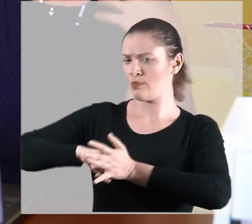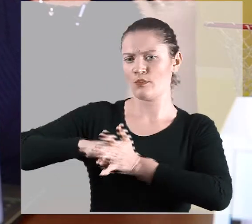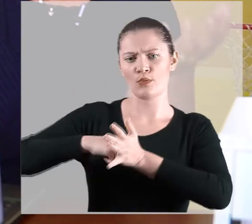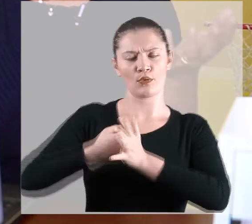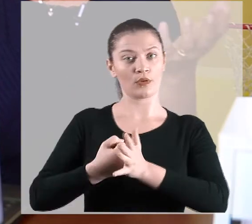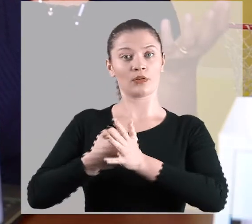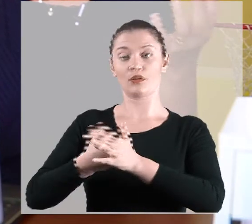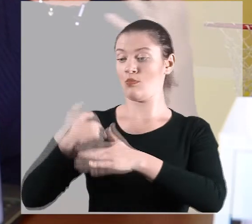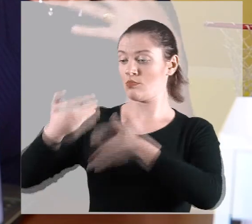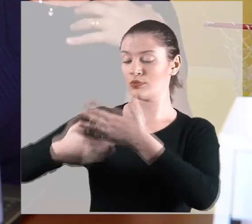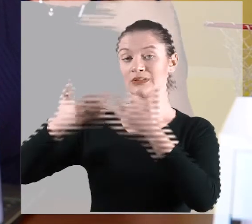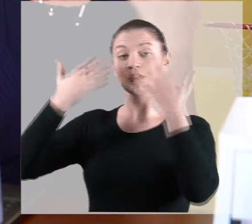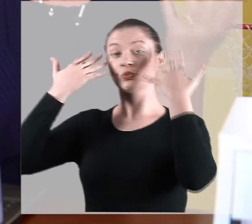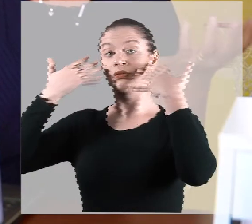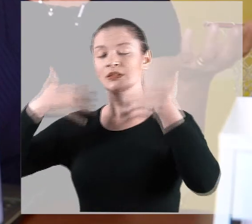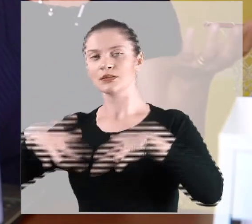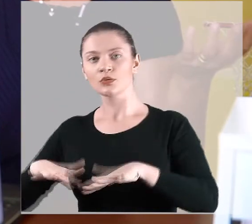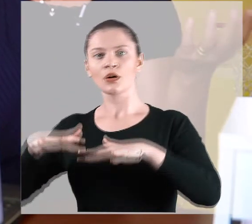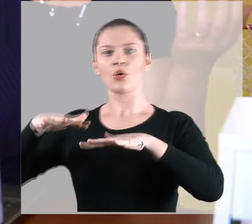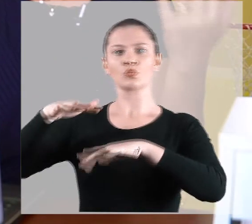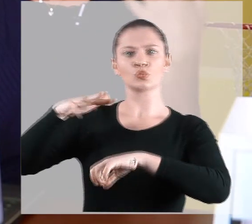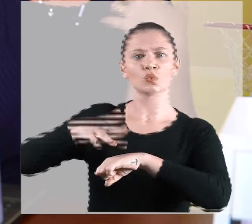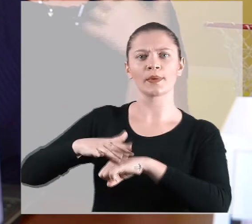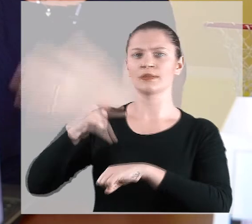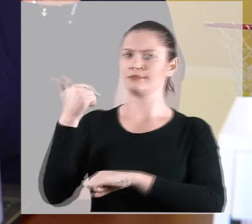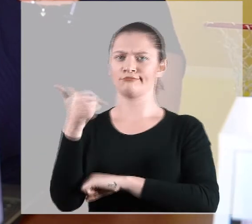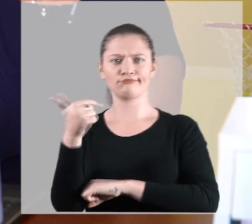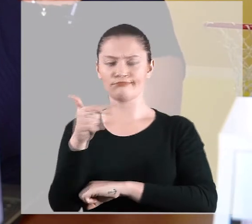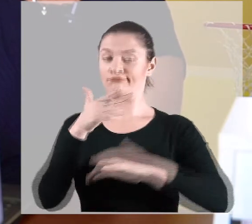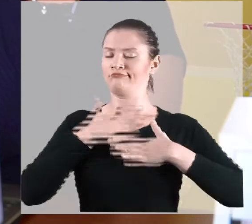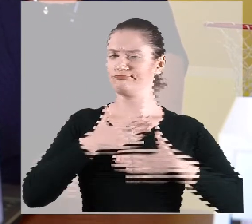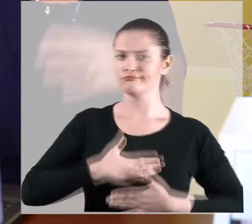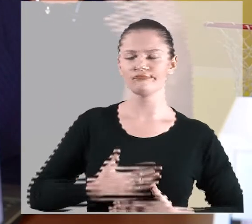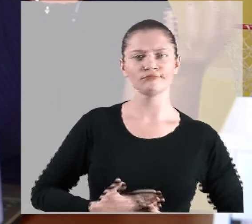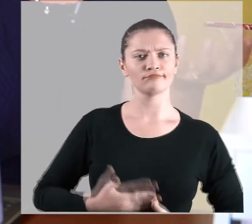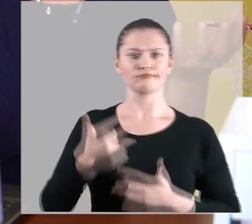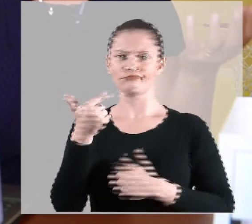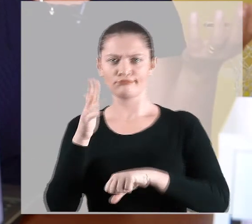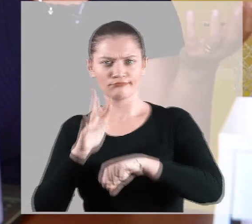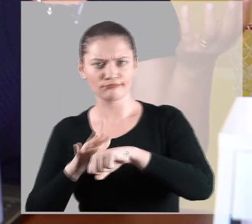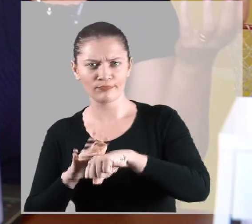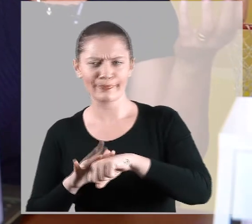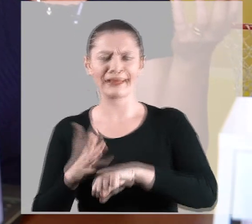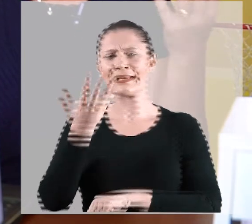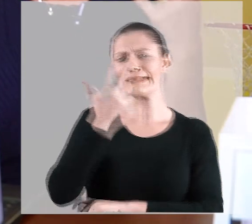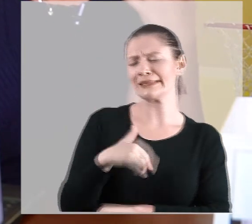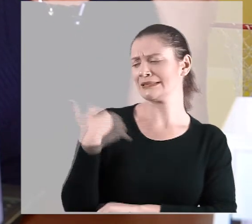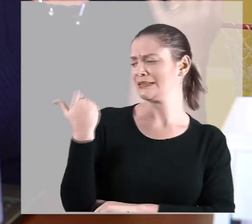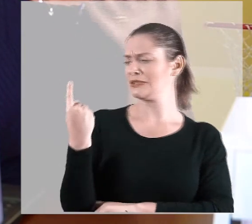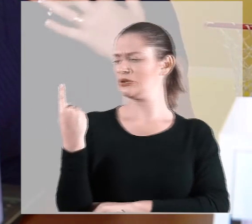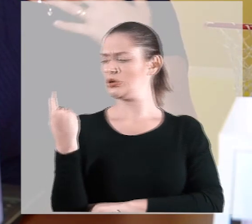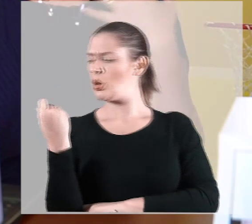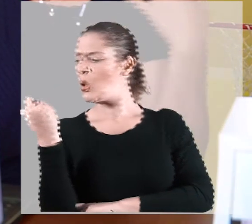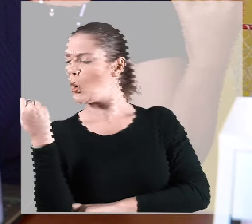é natural, não tem nada de doença em relação a isso, a questão corporal, ainda mais em crianças de 8, 9 anos, é que não